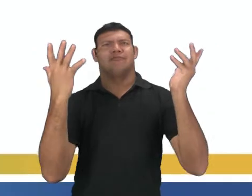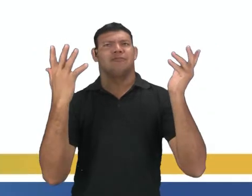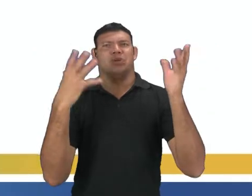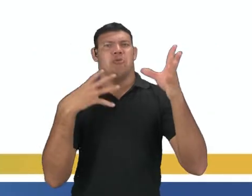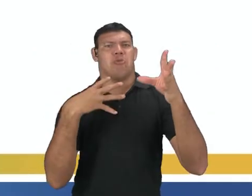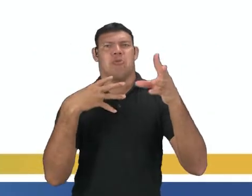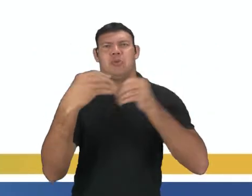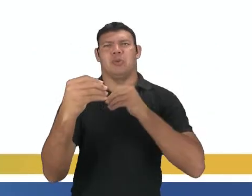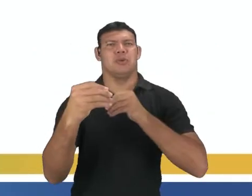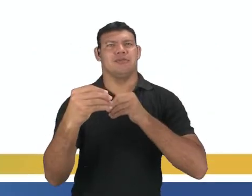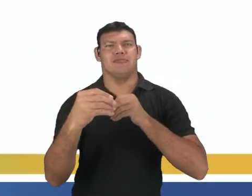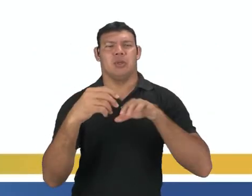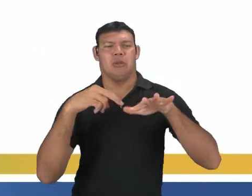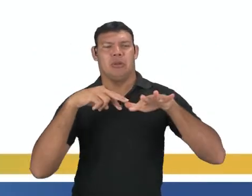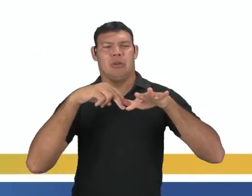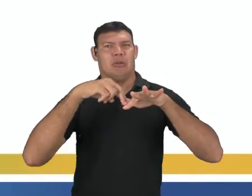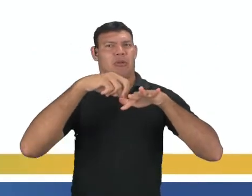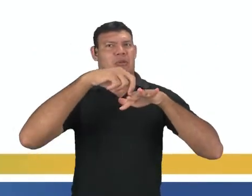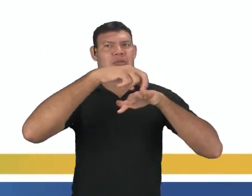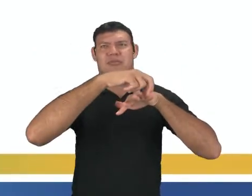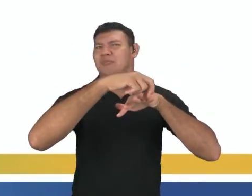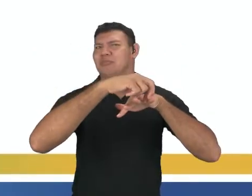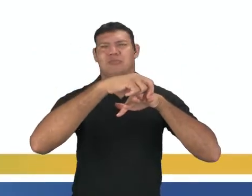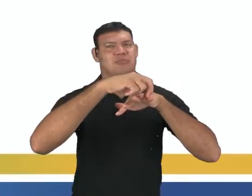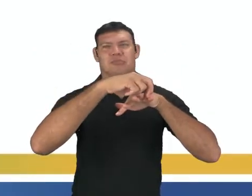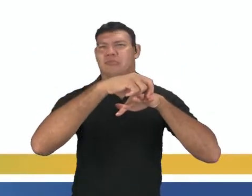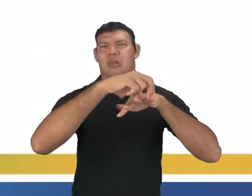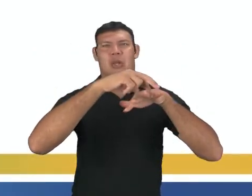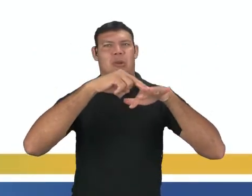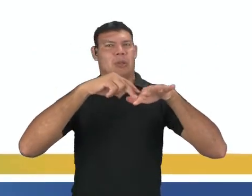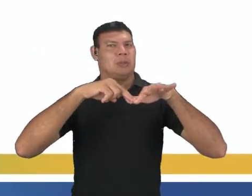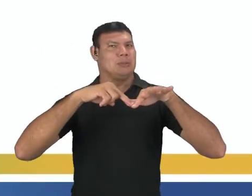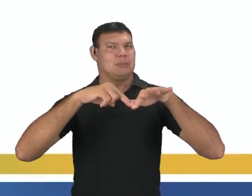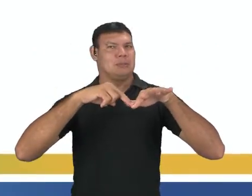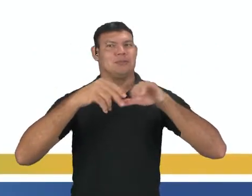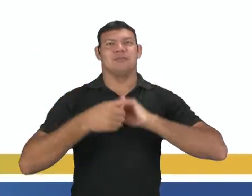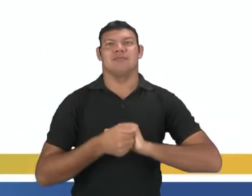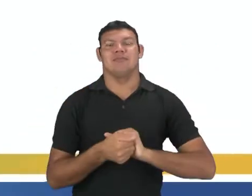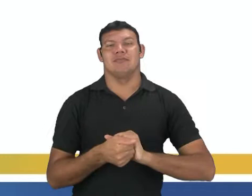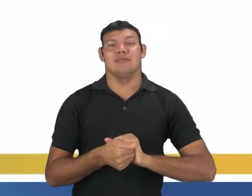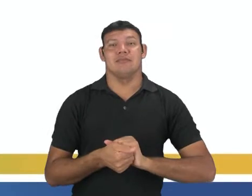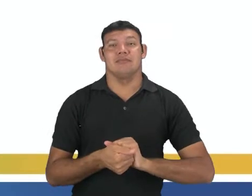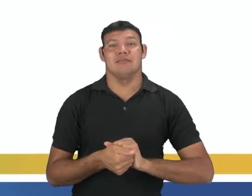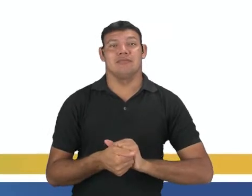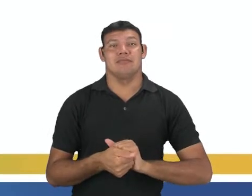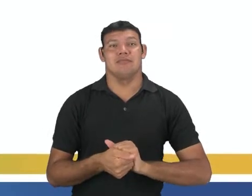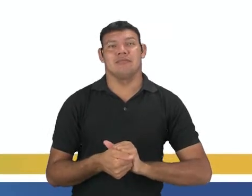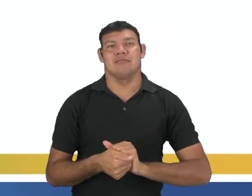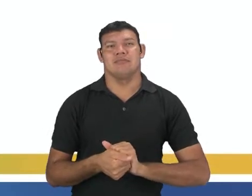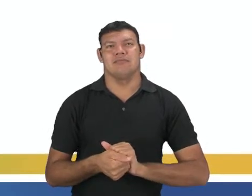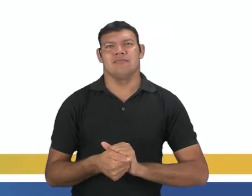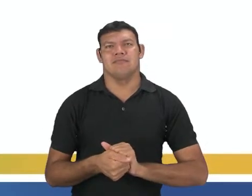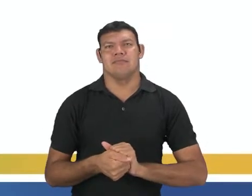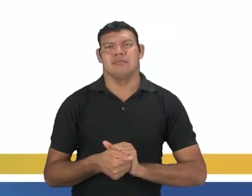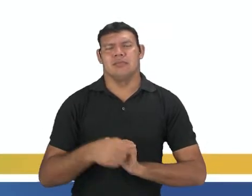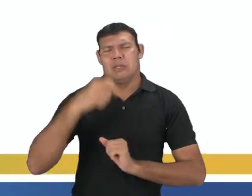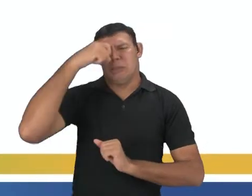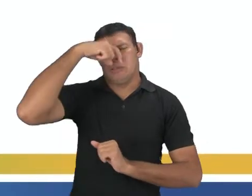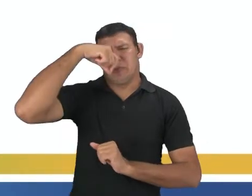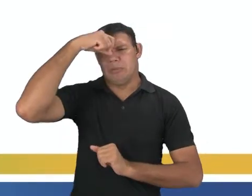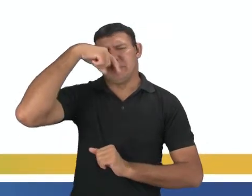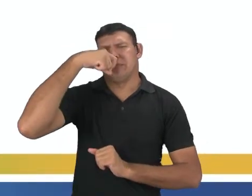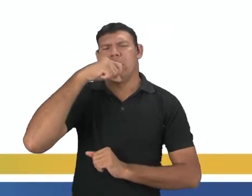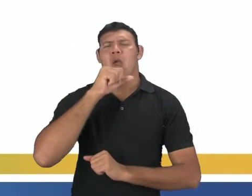aparecia. Não subia escada, nem descia. Não estava resfriada,